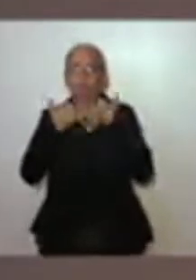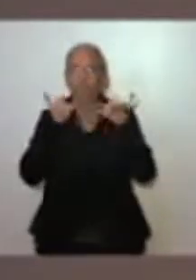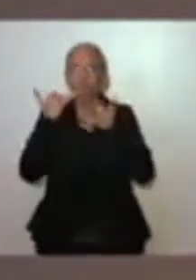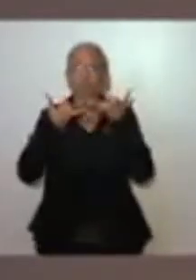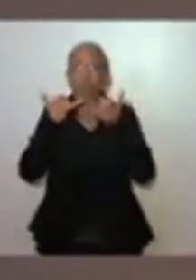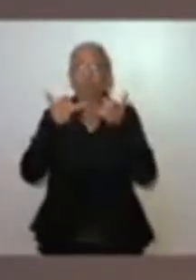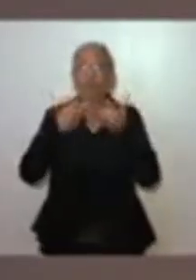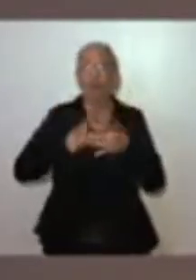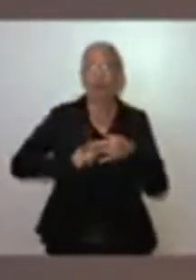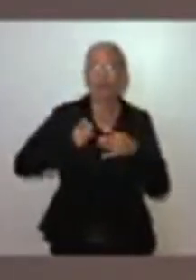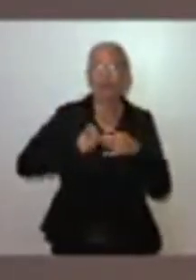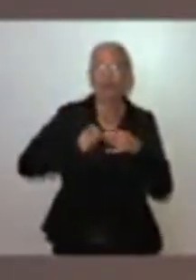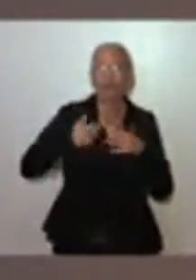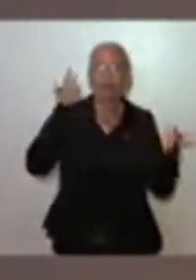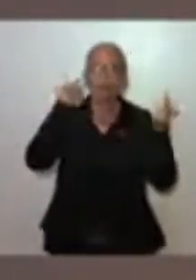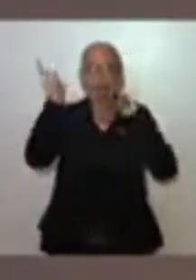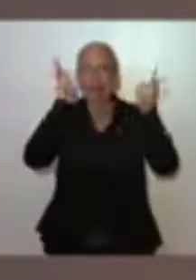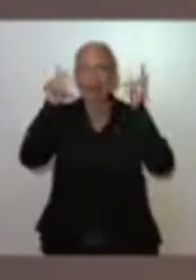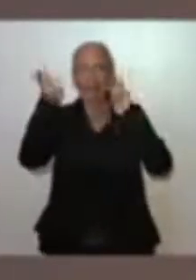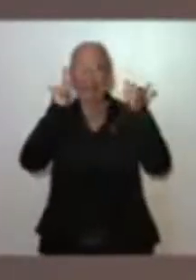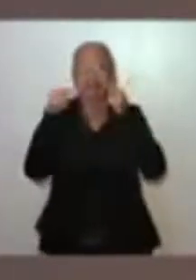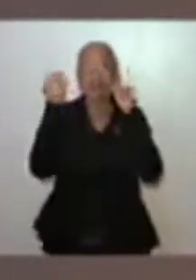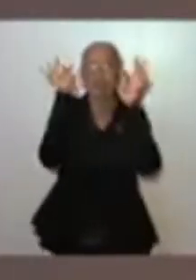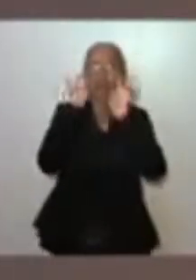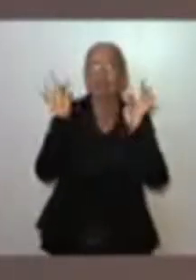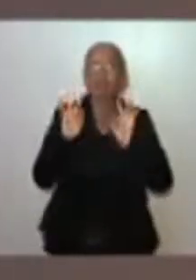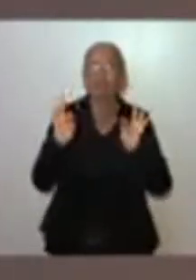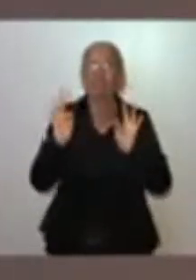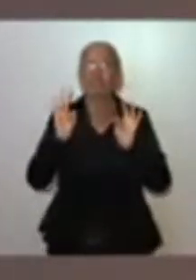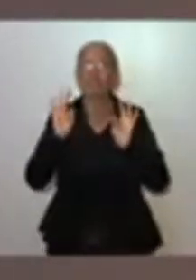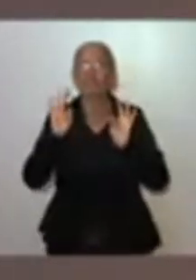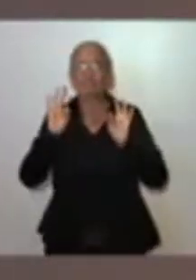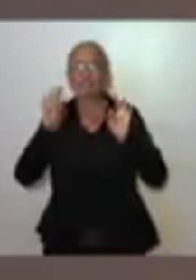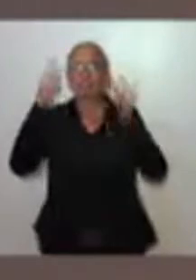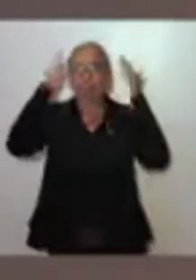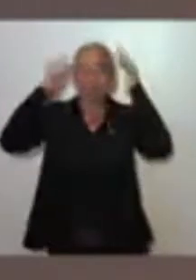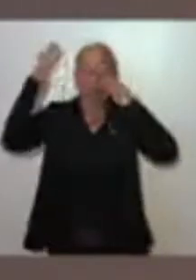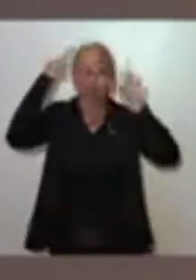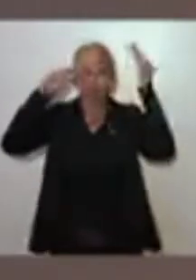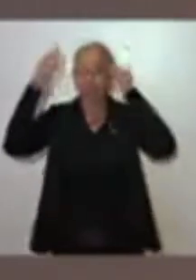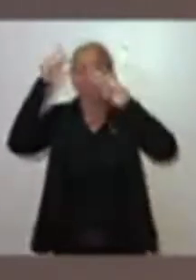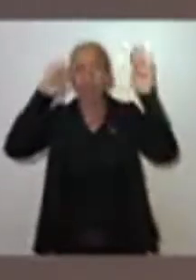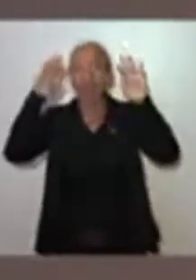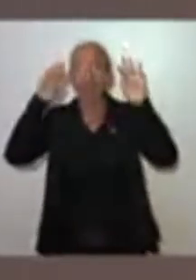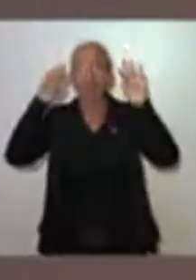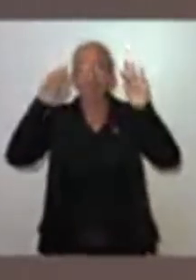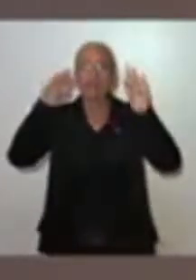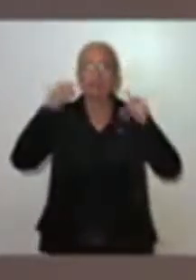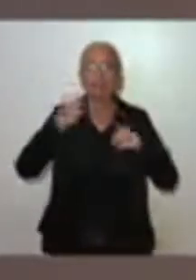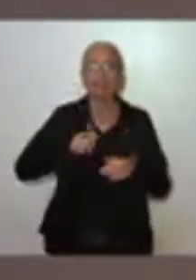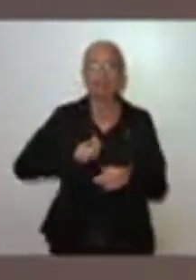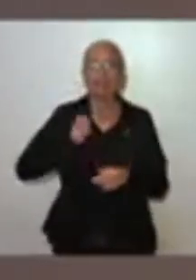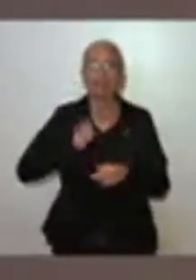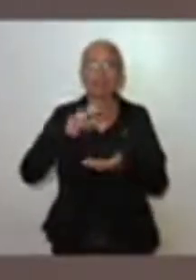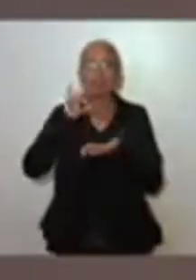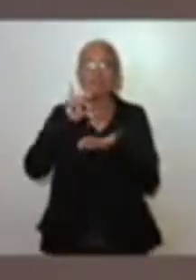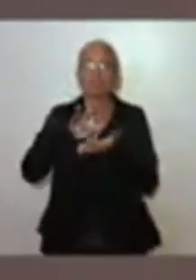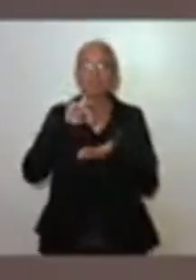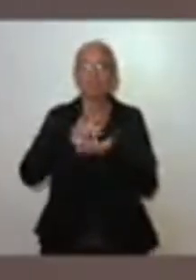curtir a vida ser feliz ter alegria e desfrutar os prazeres legítimos